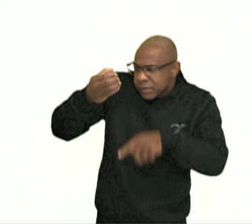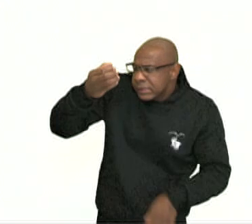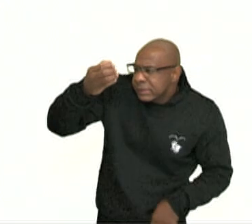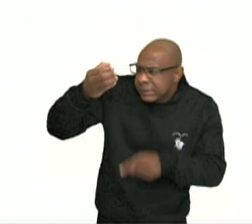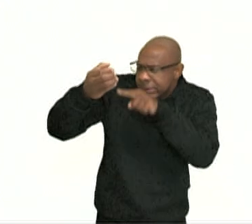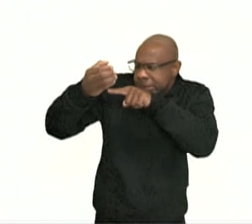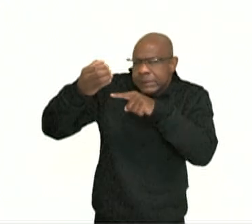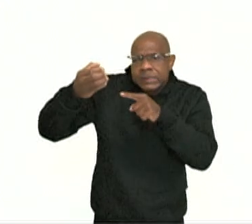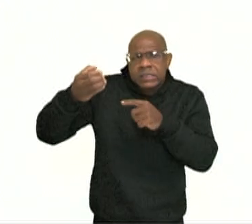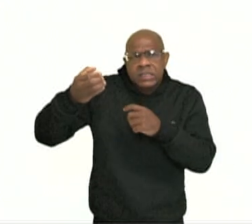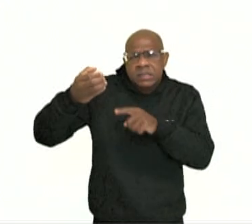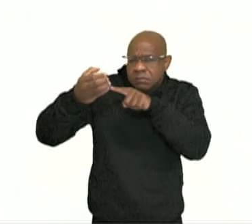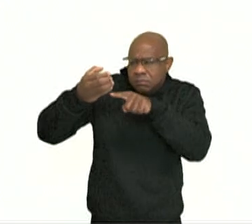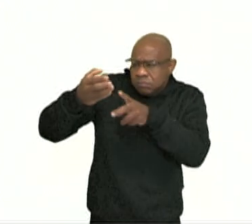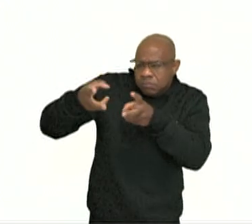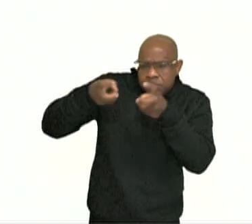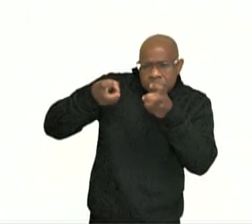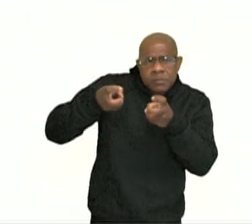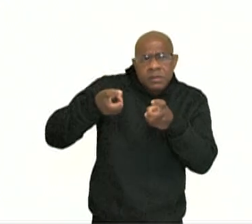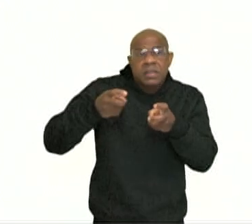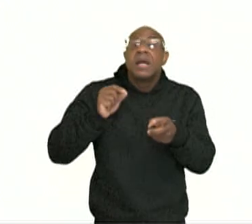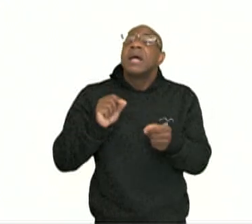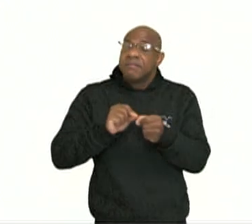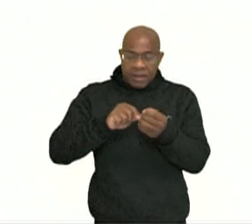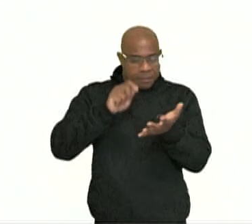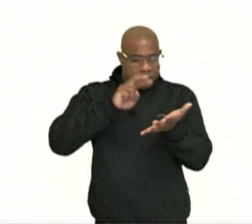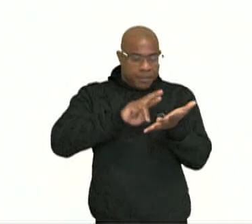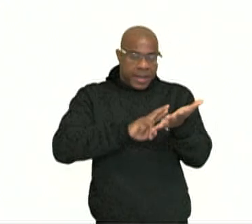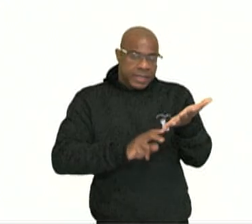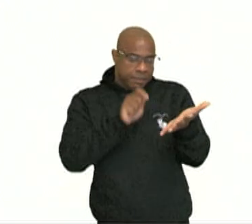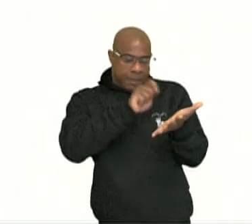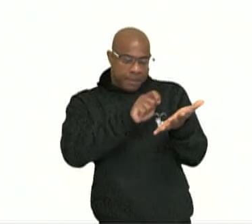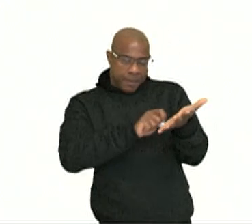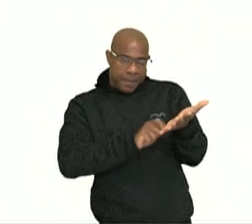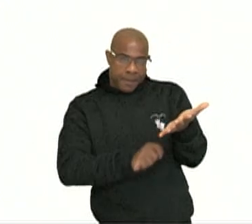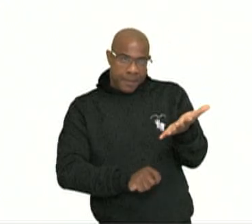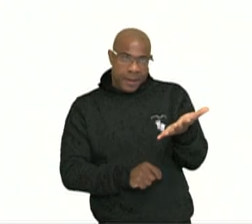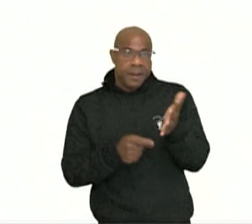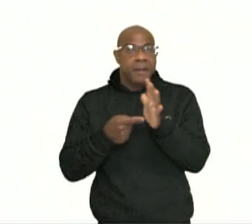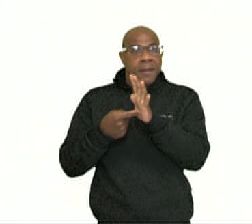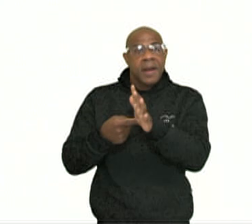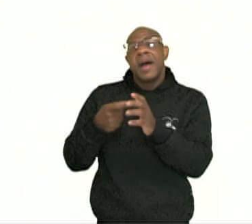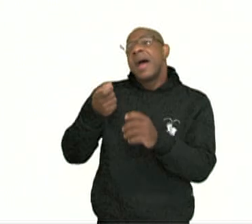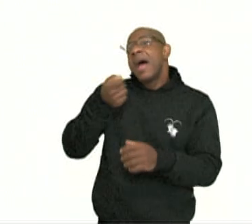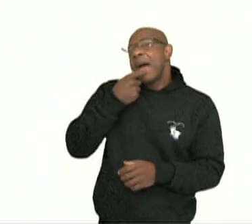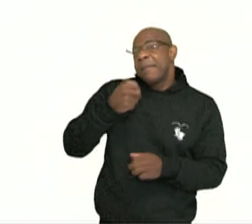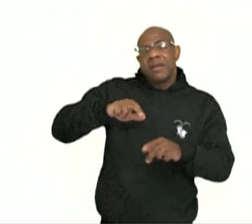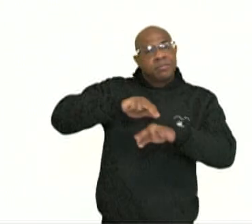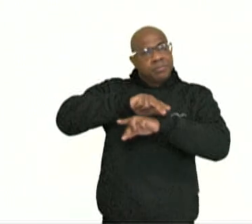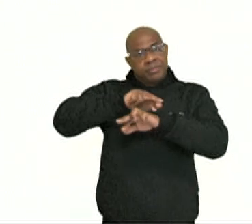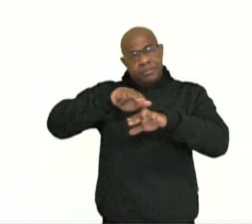nas fezes, né, ele vai, então, receitar antihelmínticos, né,